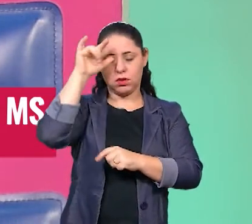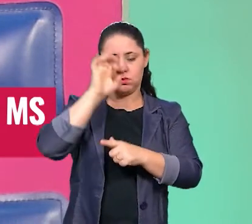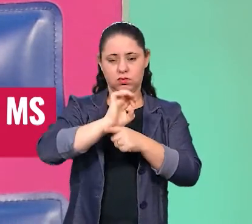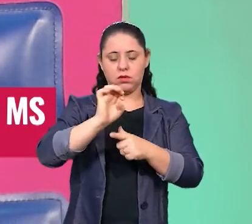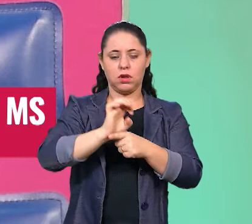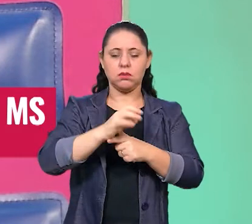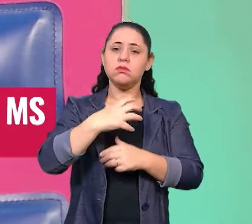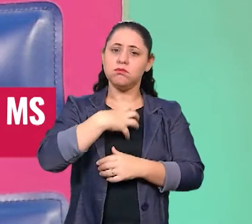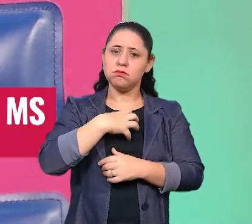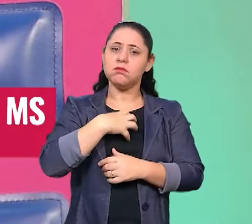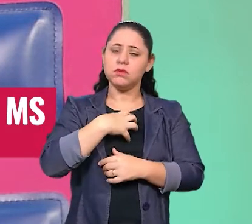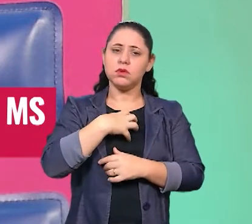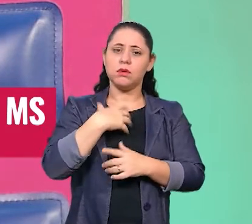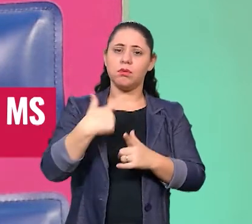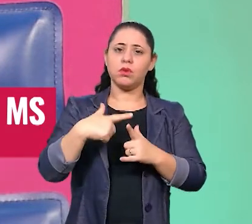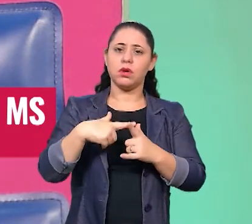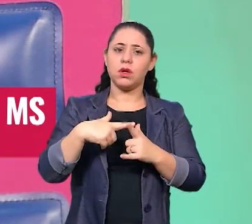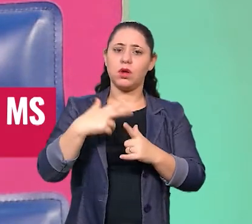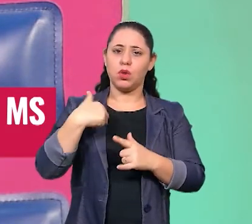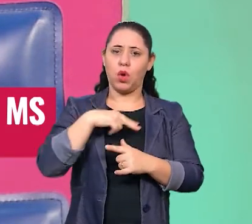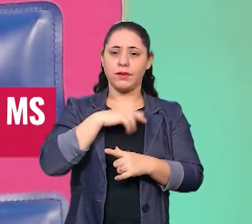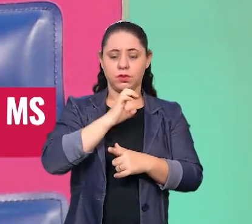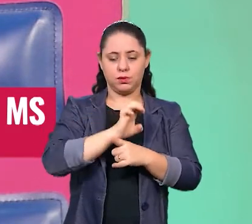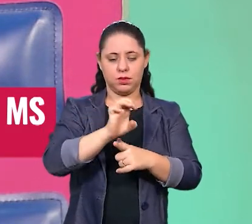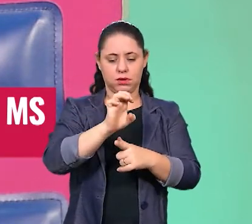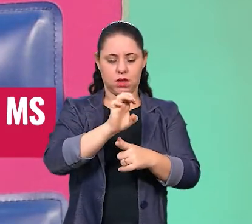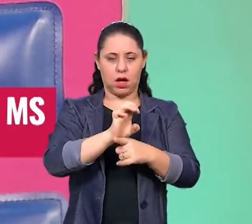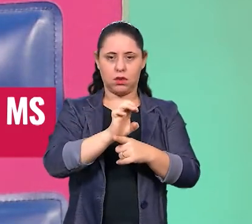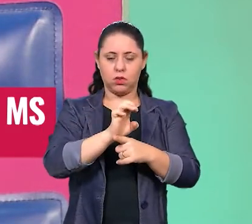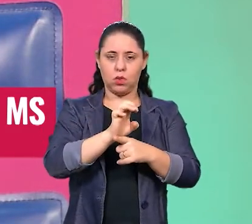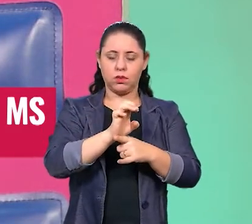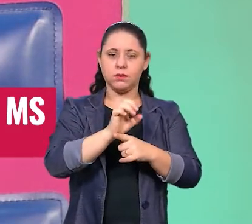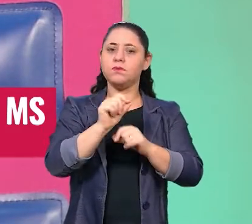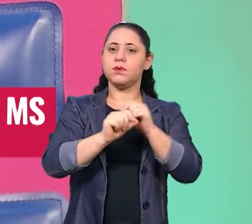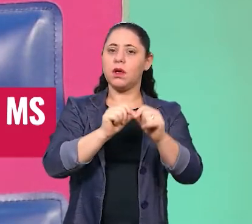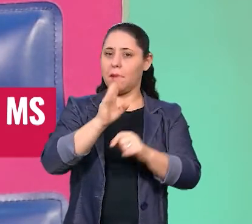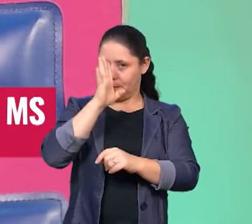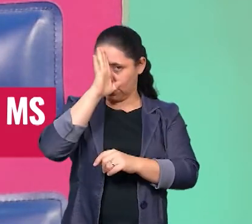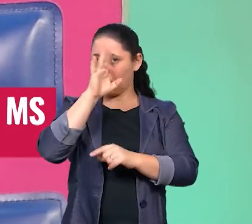nós estamos num estado que prioriza a cultura. Nós temos uma secretaria que